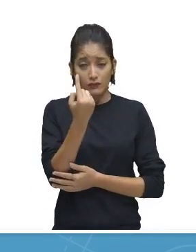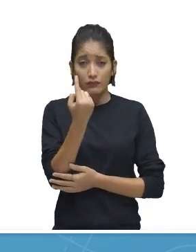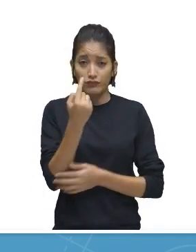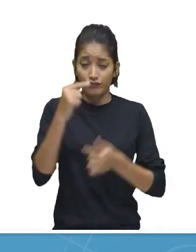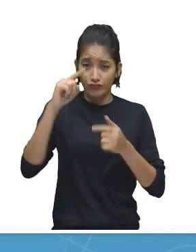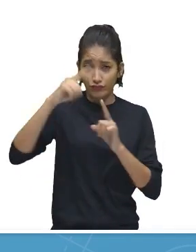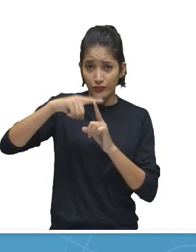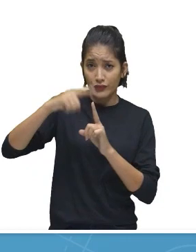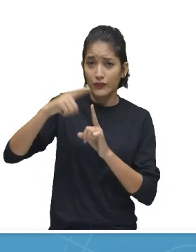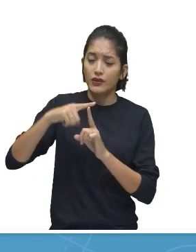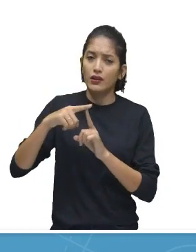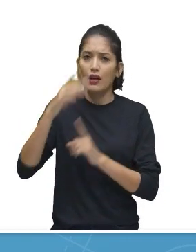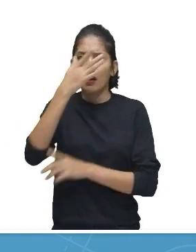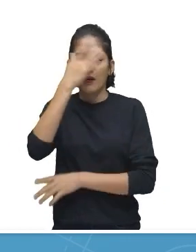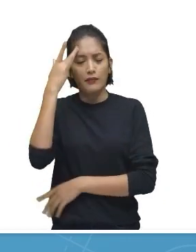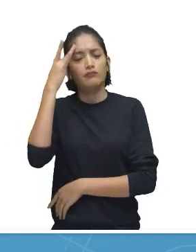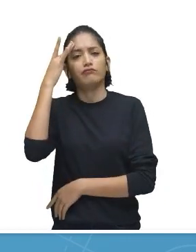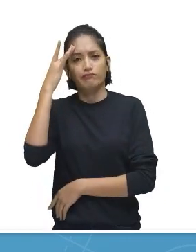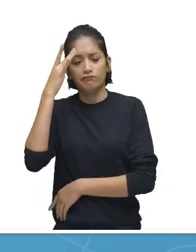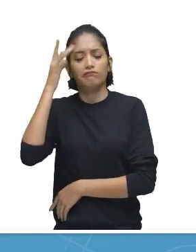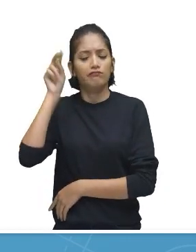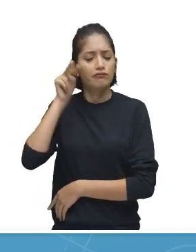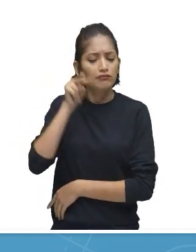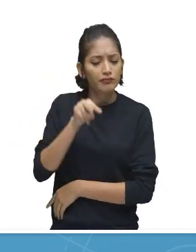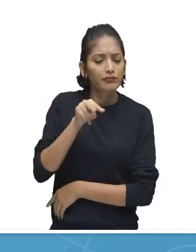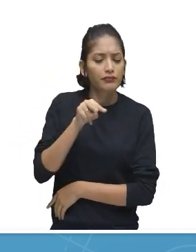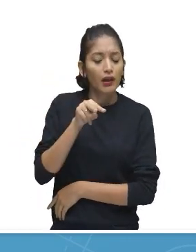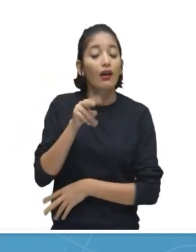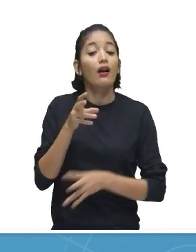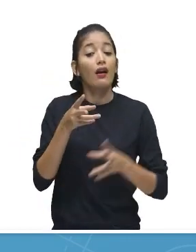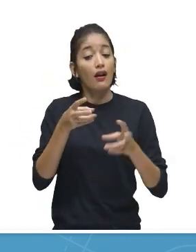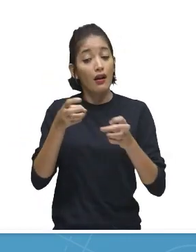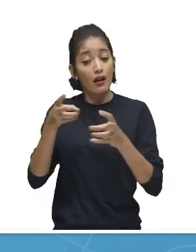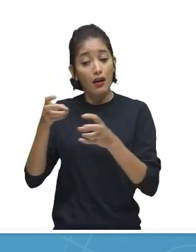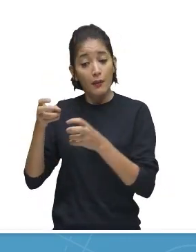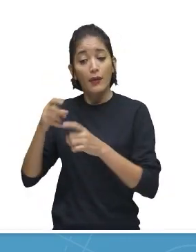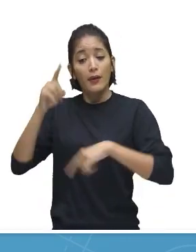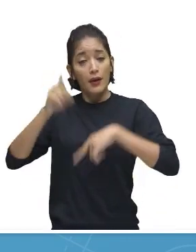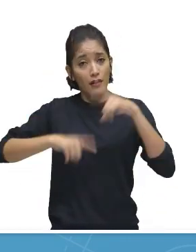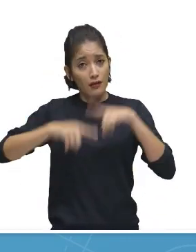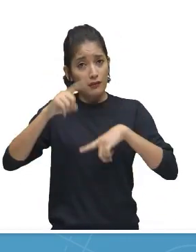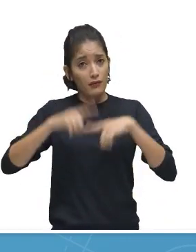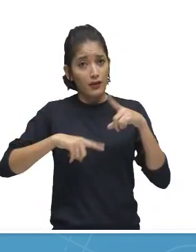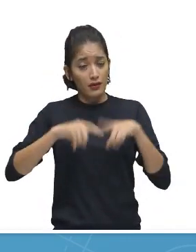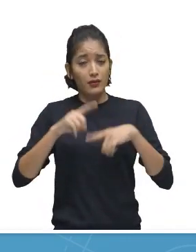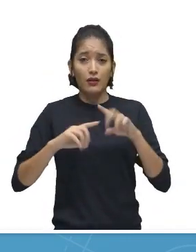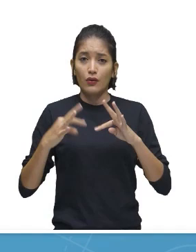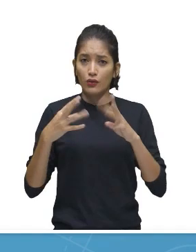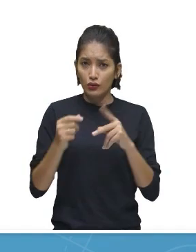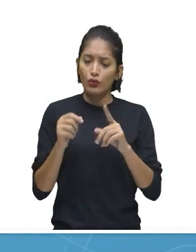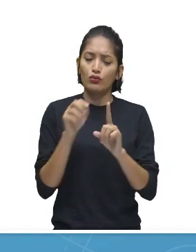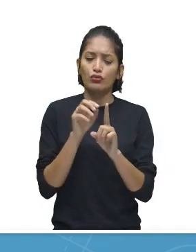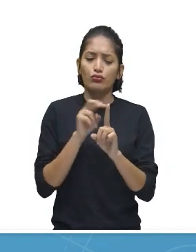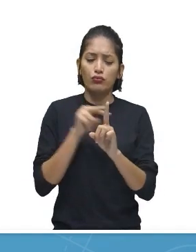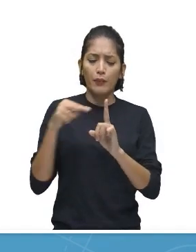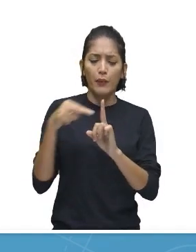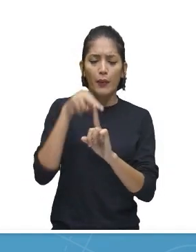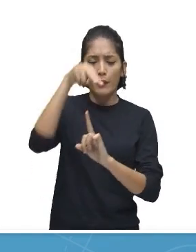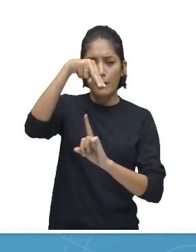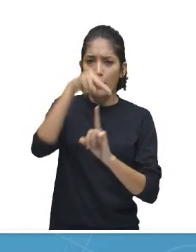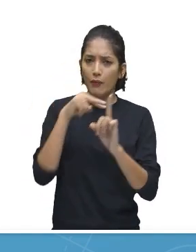forma que o espectador ele possa perceber ali aquele objeto visto de todas as partes. Então há